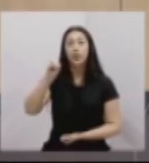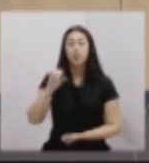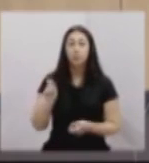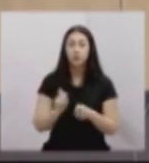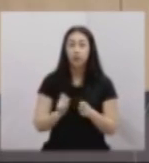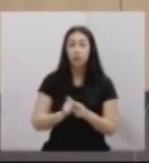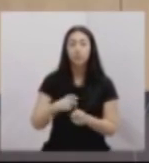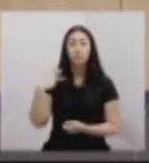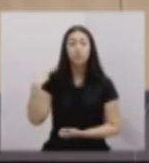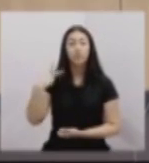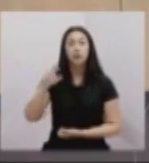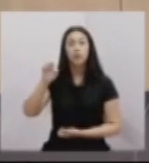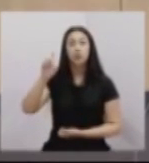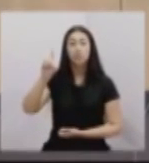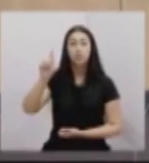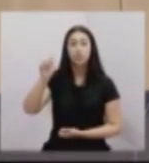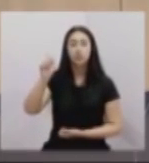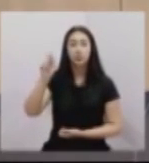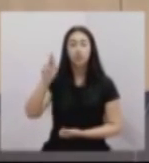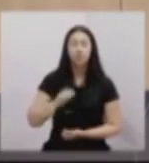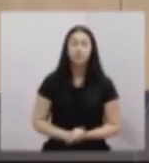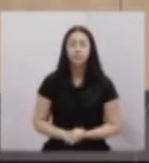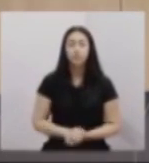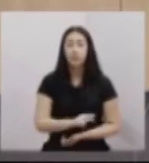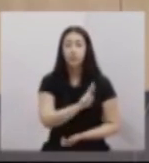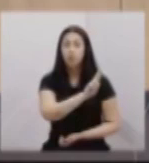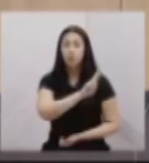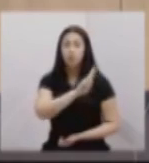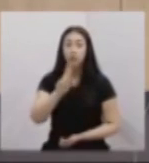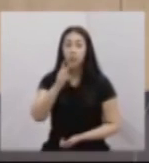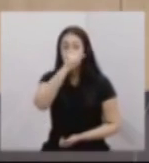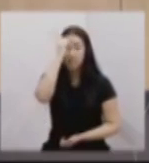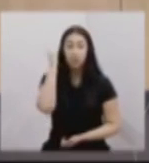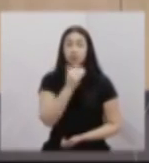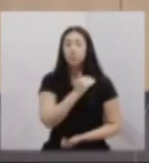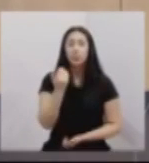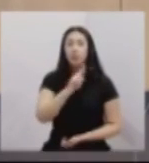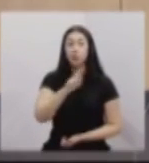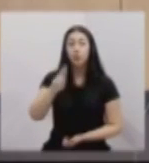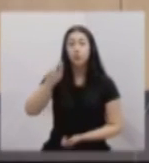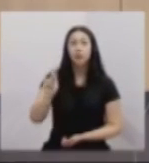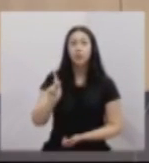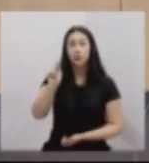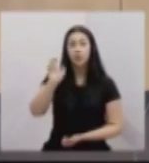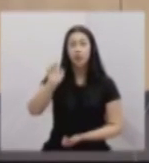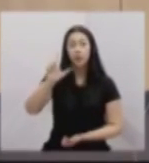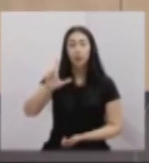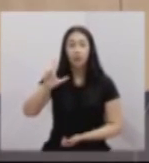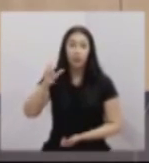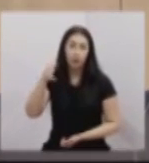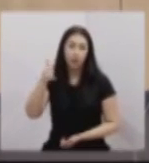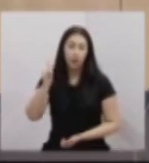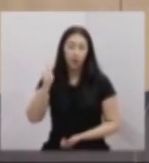pelo vereador Edgar Sasaki. Voto de pesar pelo falecimento de Kelly Cristina Alvarenga,